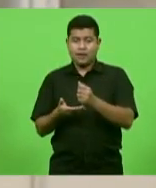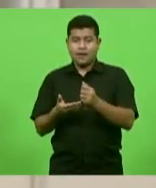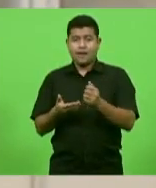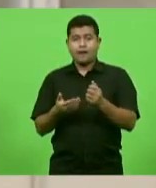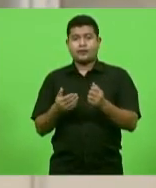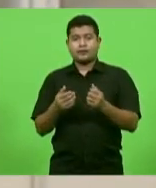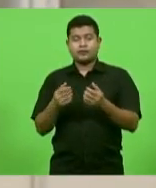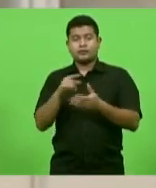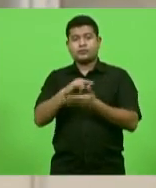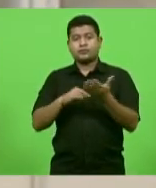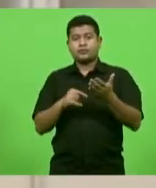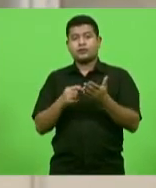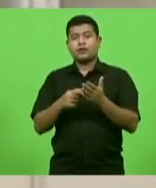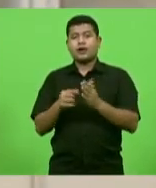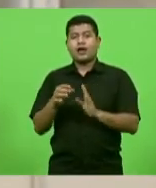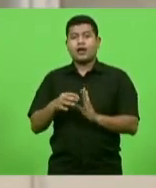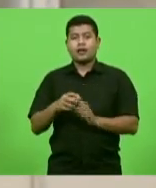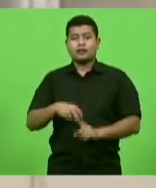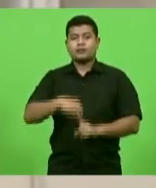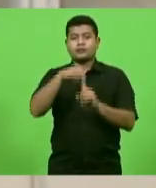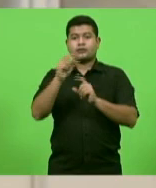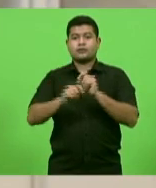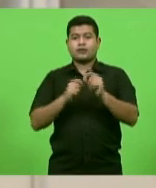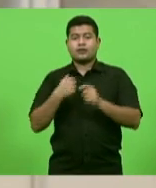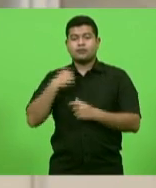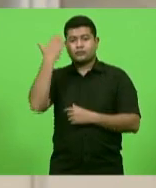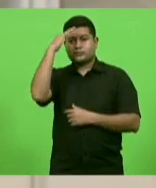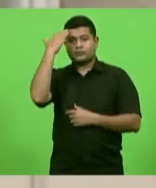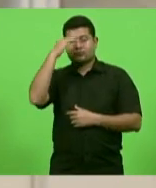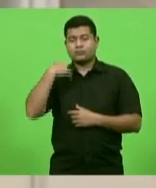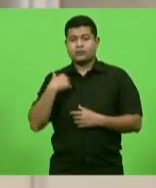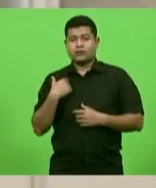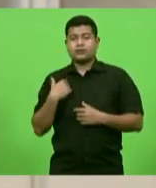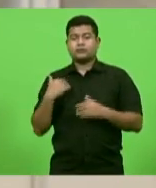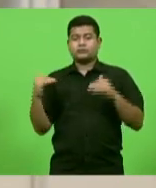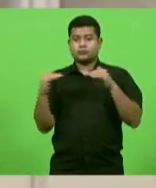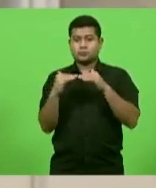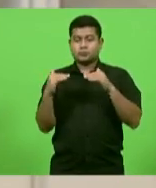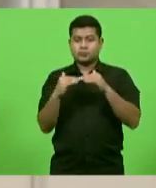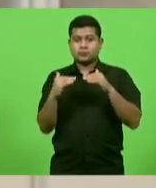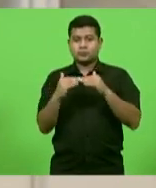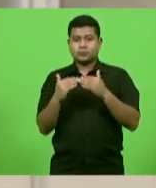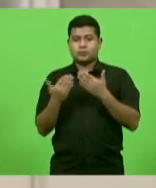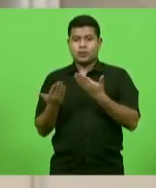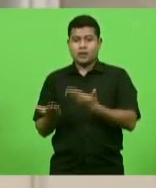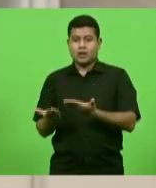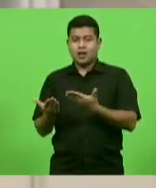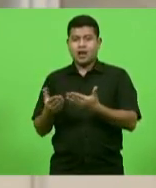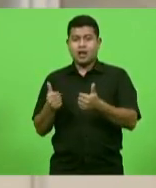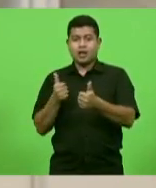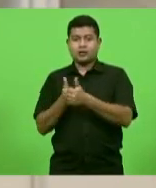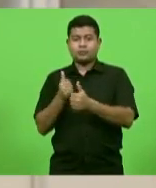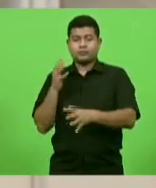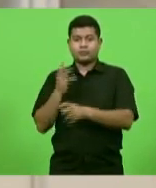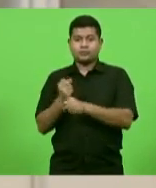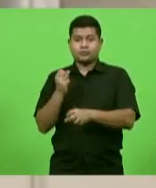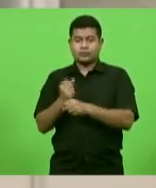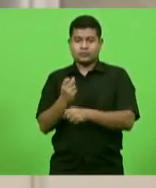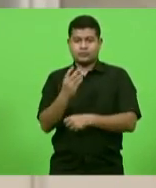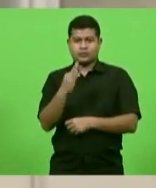o entendimento Pacífico é extraído da jurisprudência do Tribunal de Contas da União